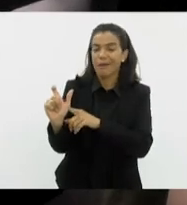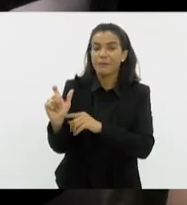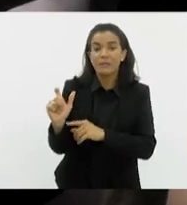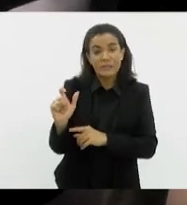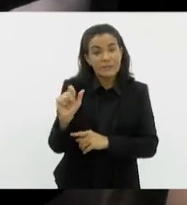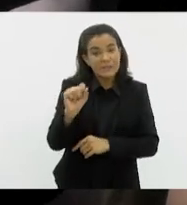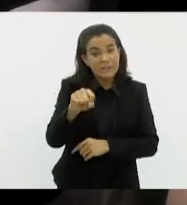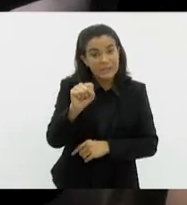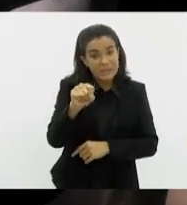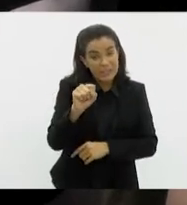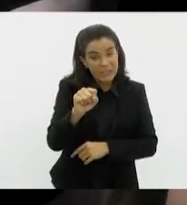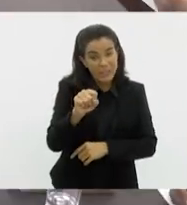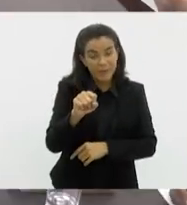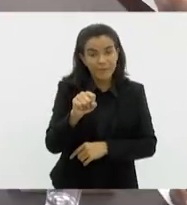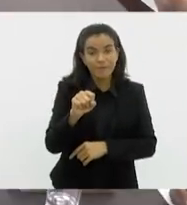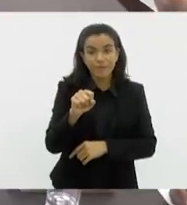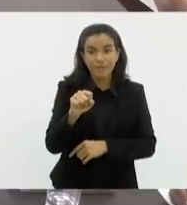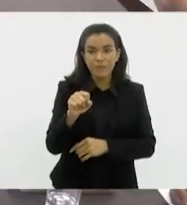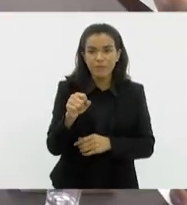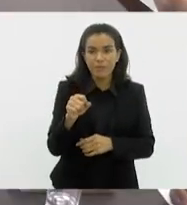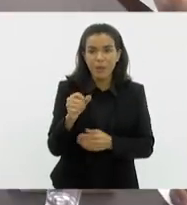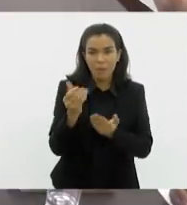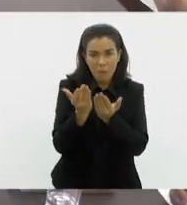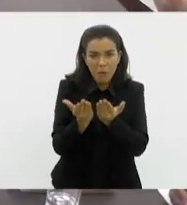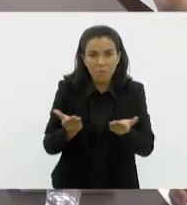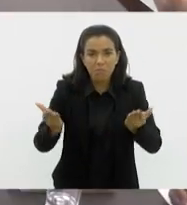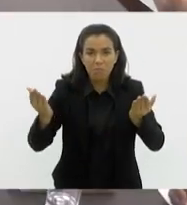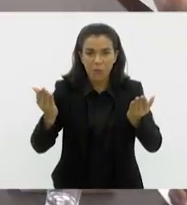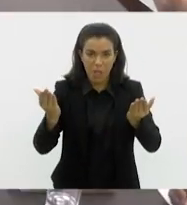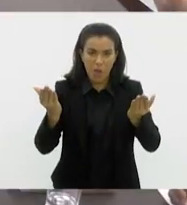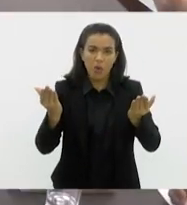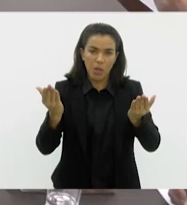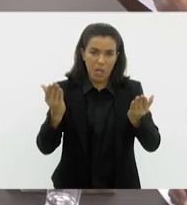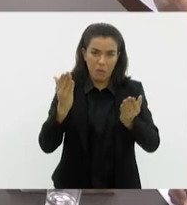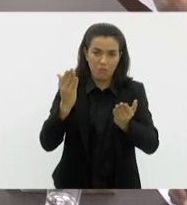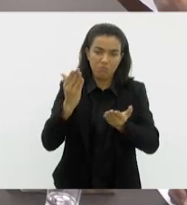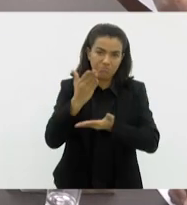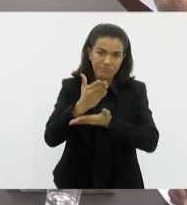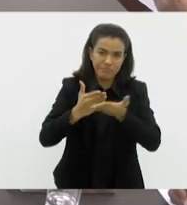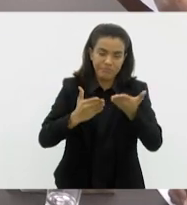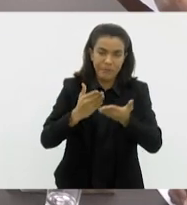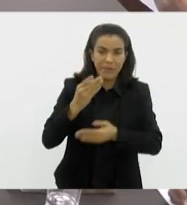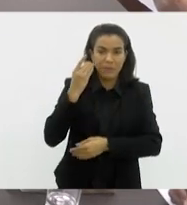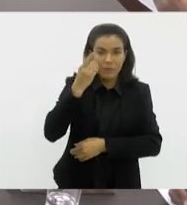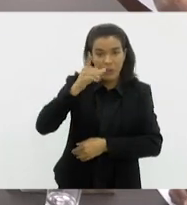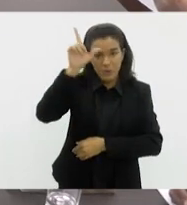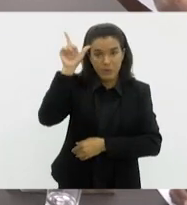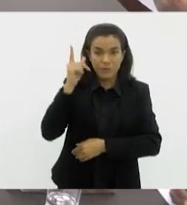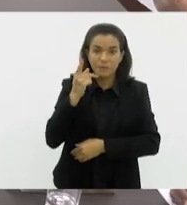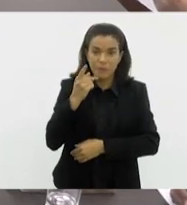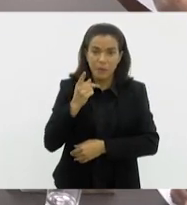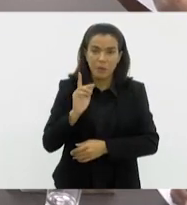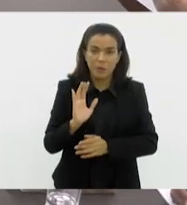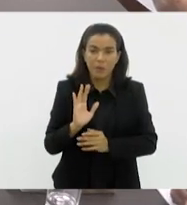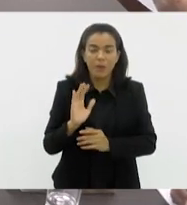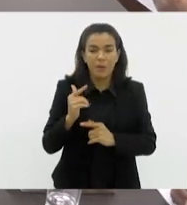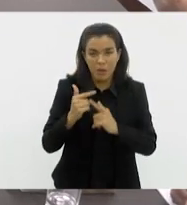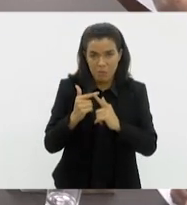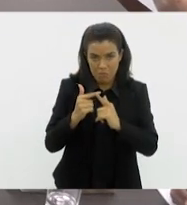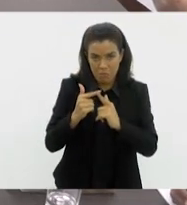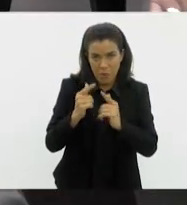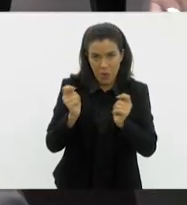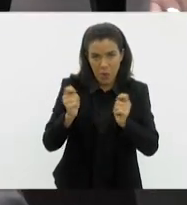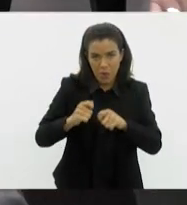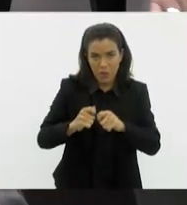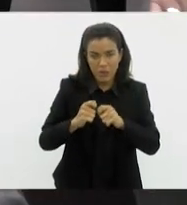Não, mas já antecipo, está concedida a vista. Eu vou pedir vista. Eu estou pedindo uma parte, a senhora. Sim, deputado sim. Luiz Paulo. Se a senhora poderia, no pedido